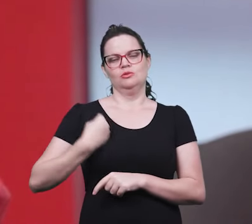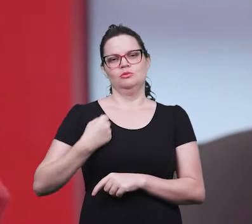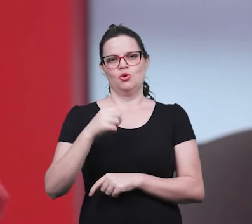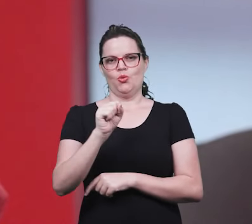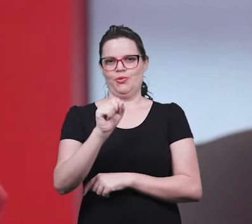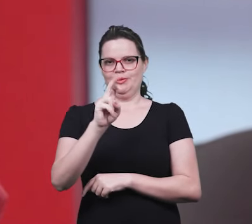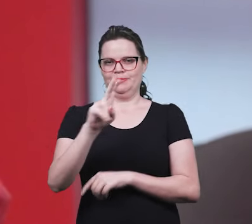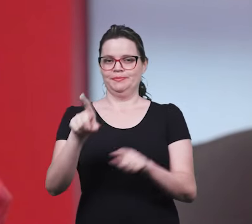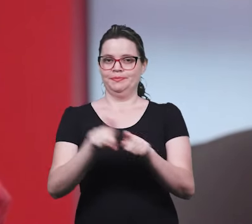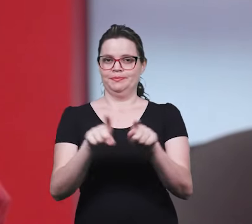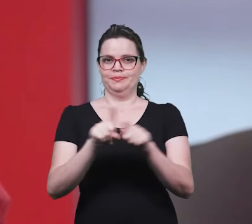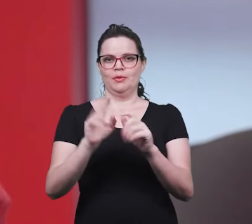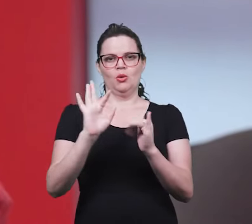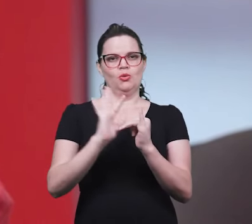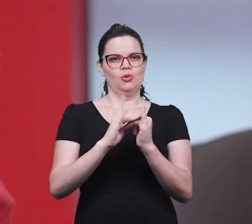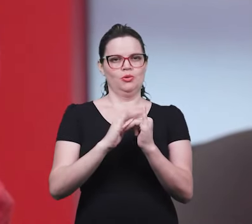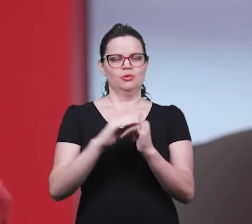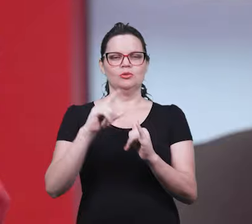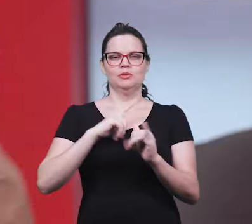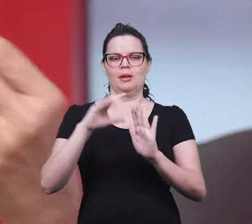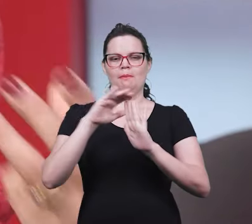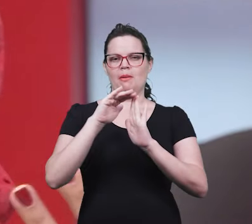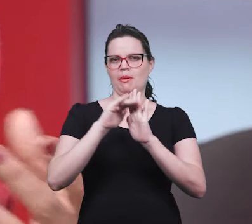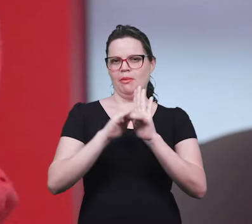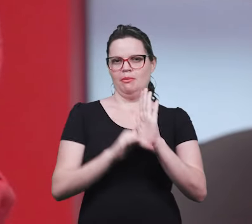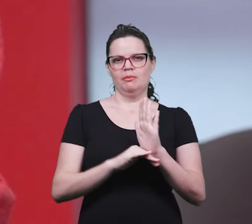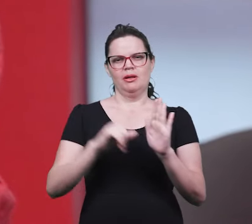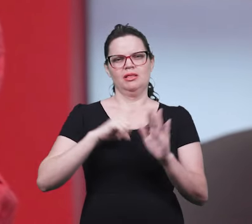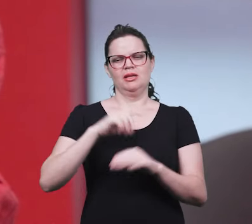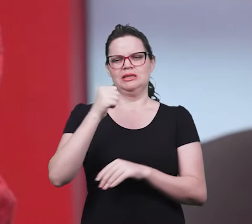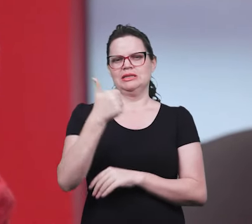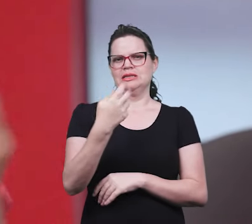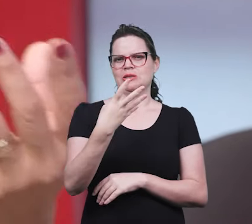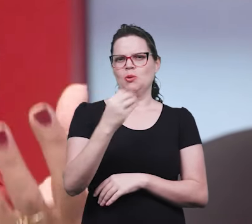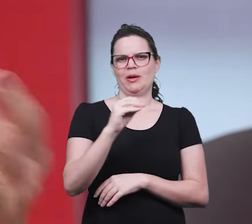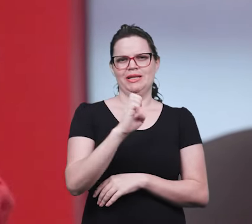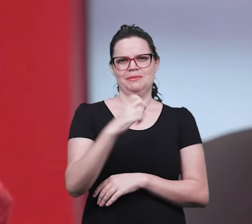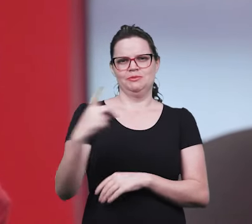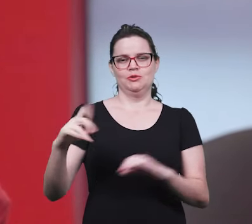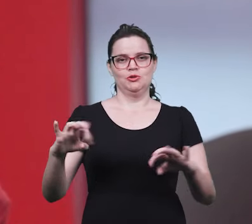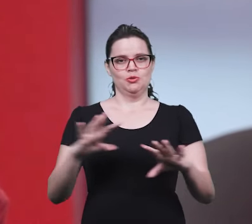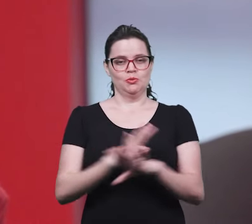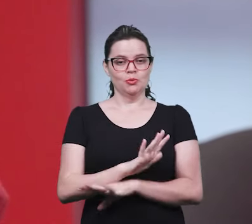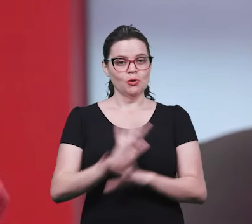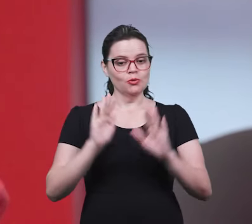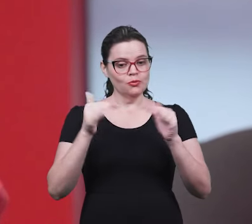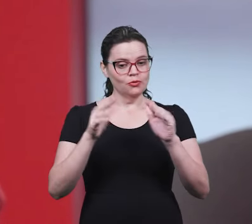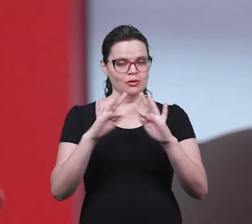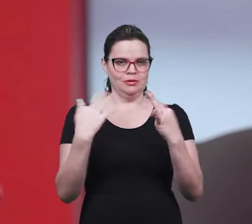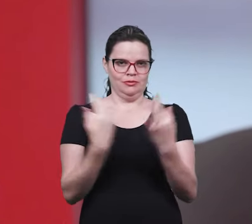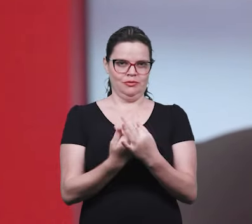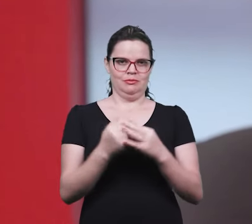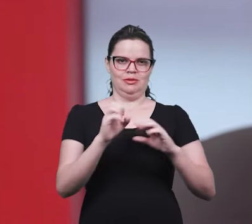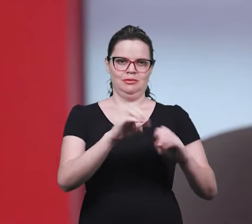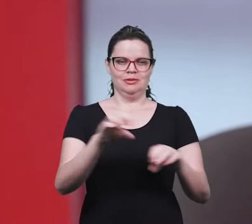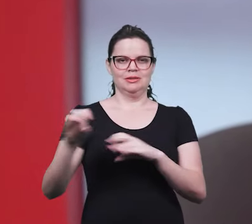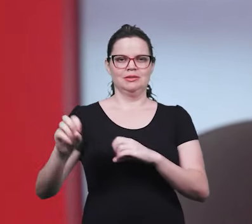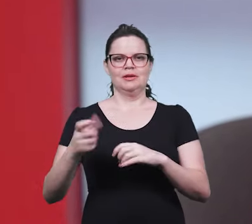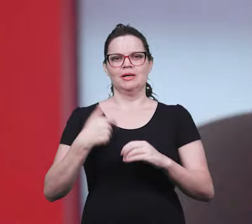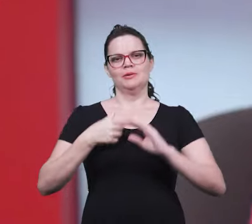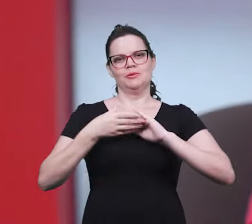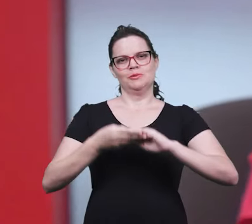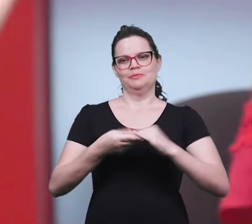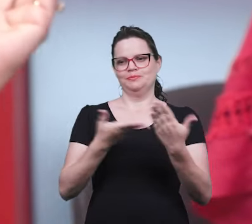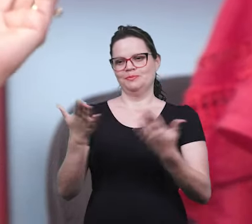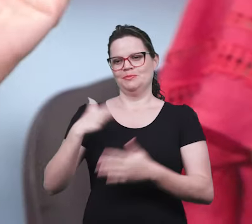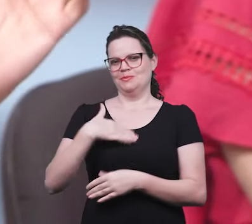uma playlist do programa Organização e Método com mais de 140 episódios para as nossas famílias. Eu já cumprimento aqui também a